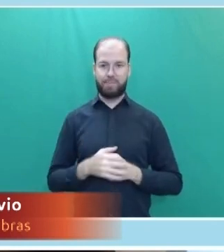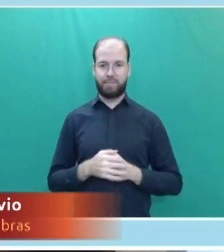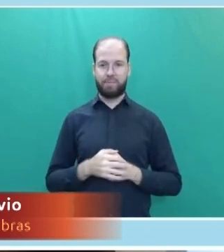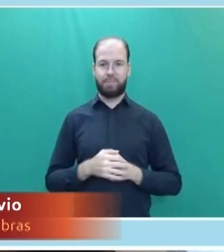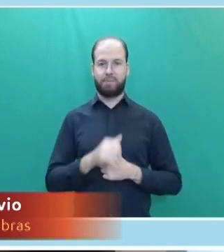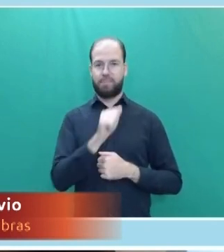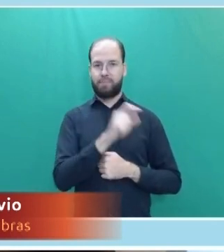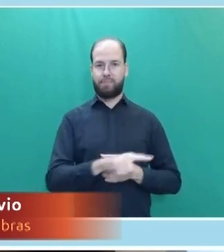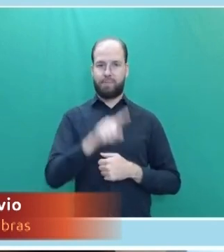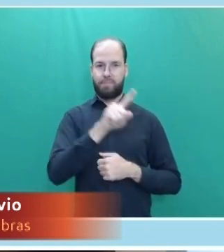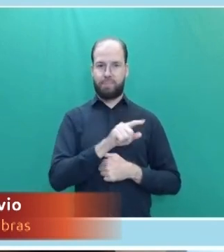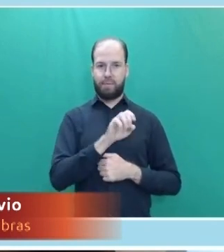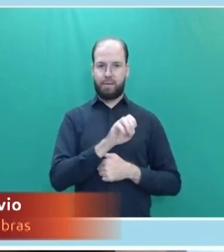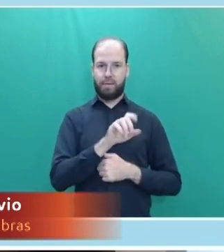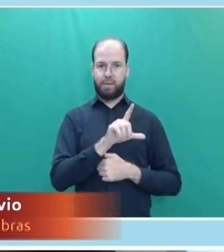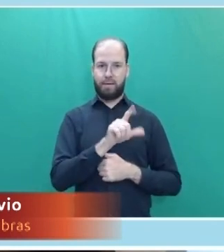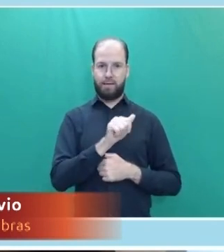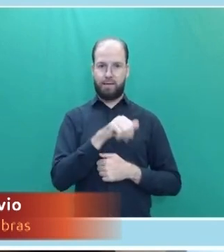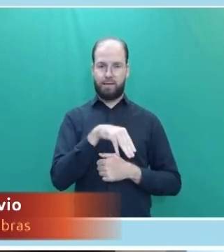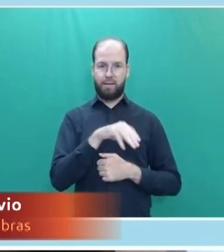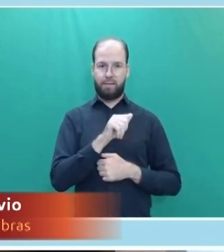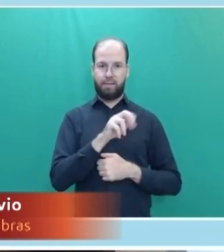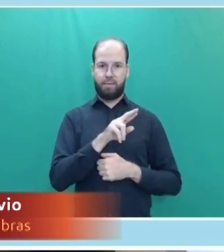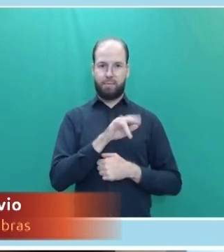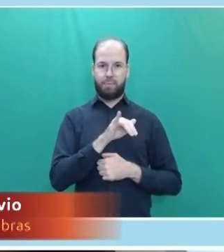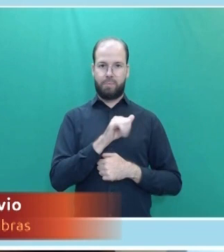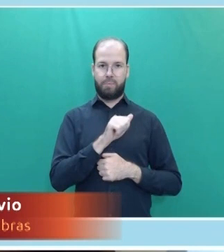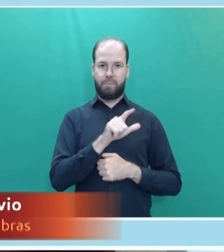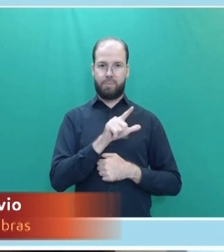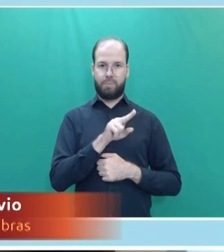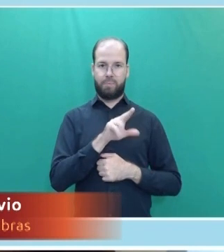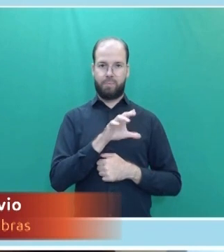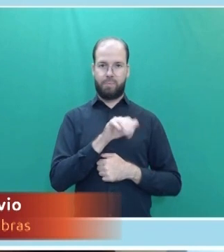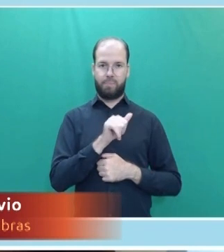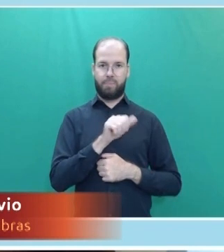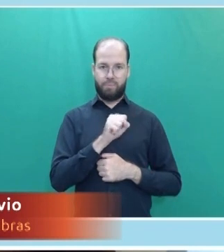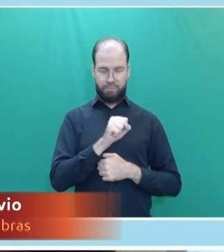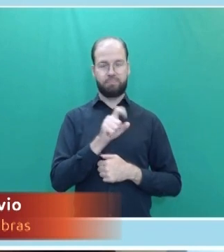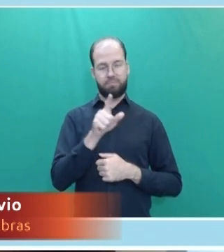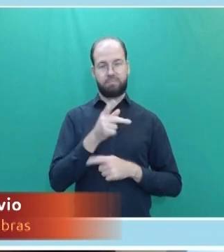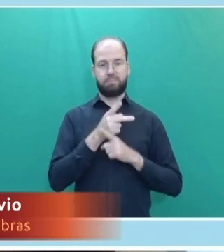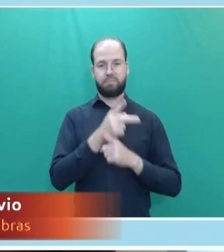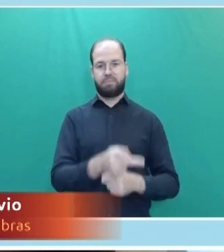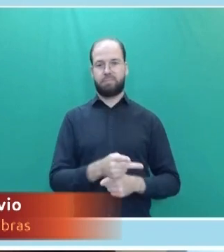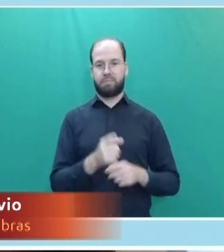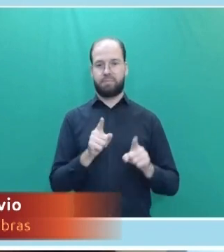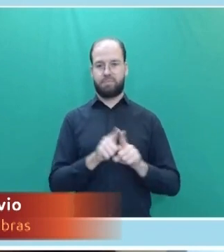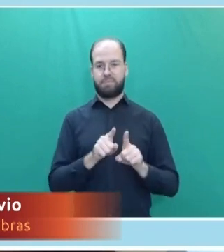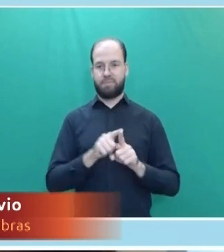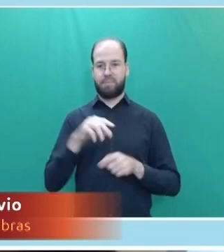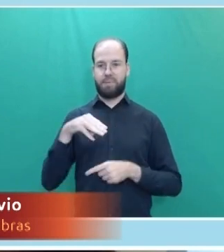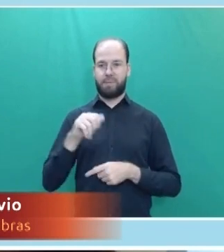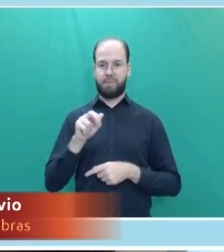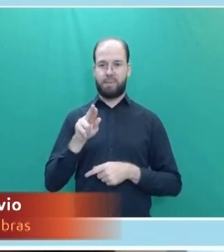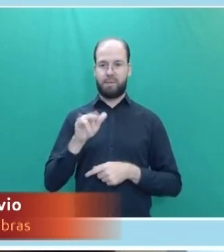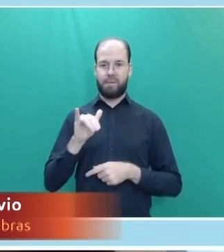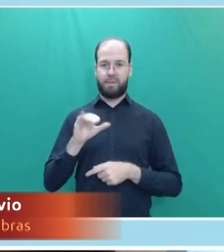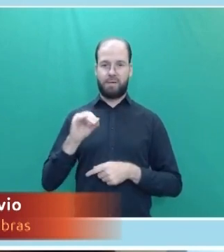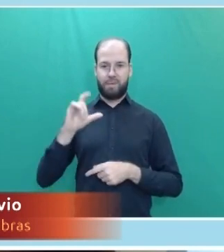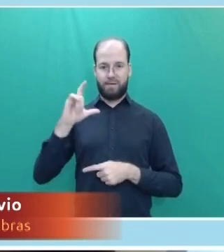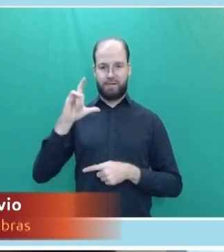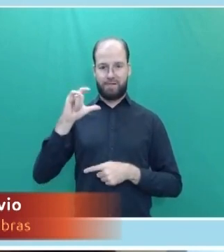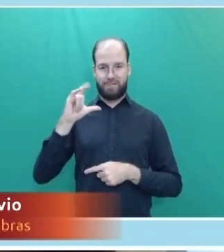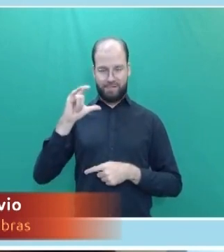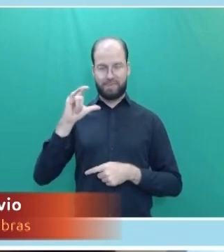@ela, Maria Lucas, tudo junto. Isso. Tá certo. Então, procura também o Mário ali, né, às vezes pelo Instagram. A